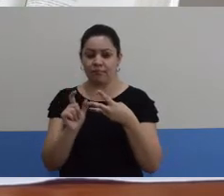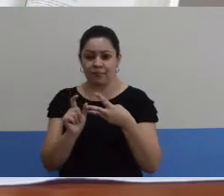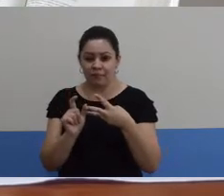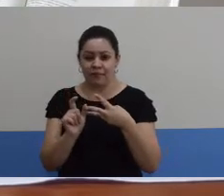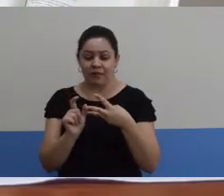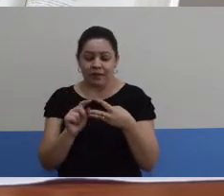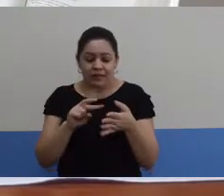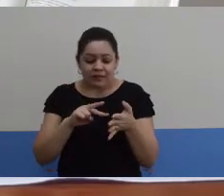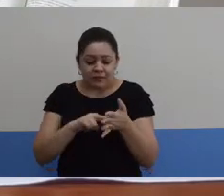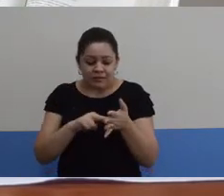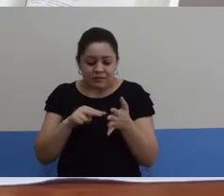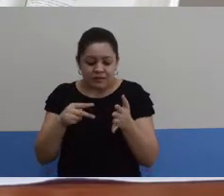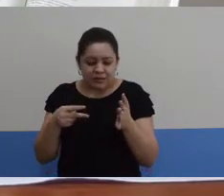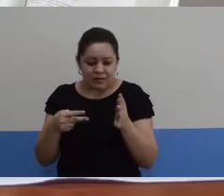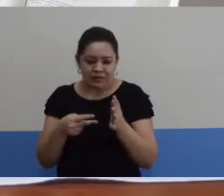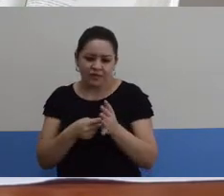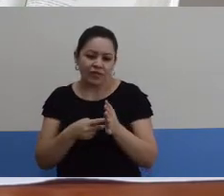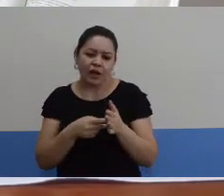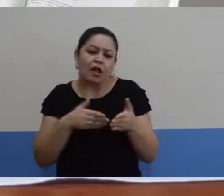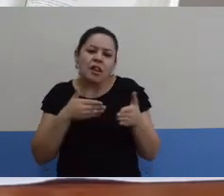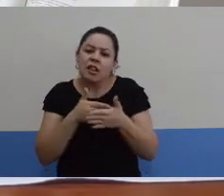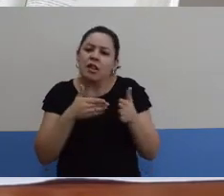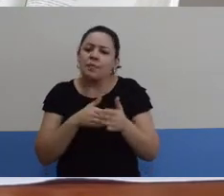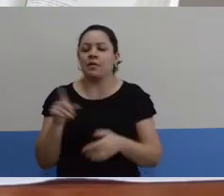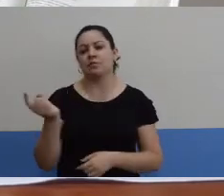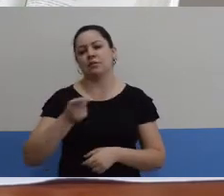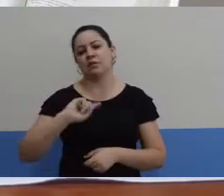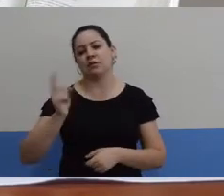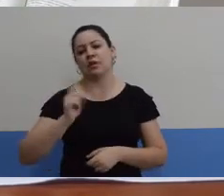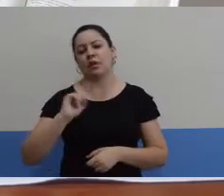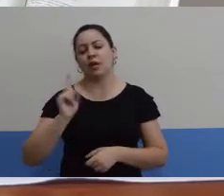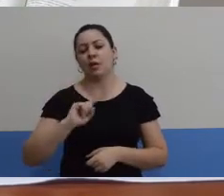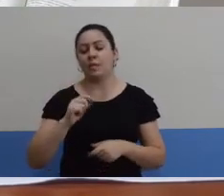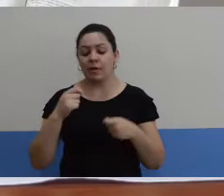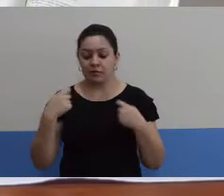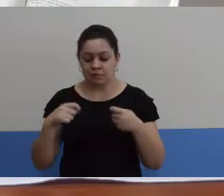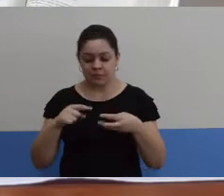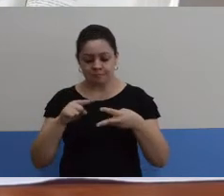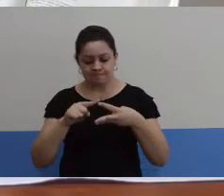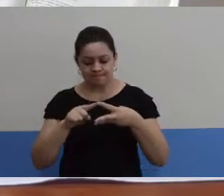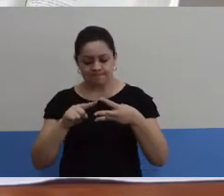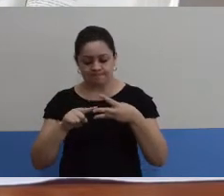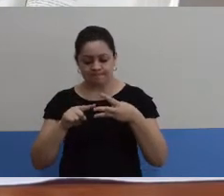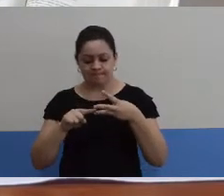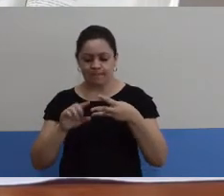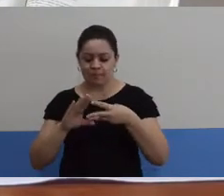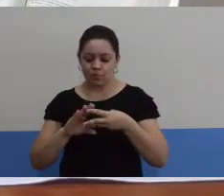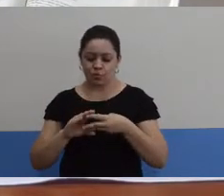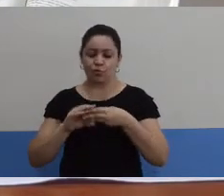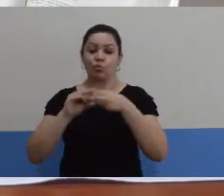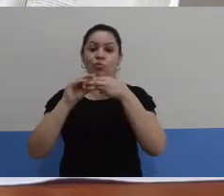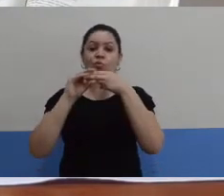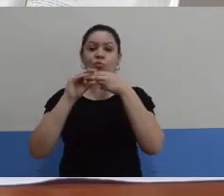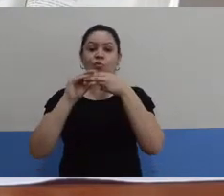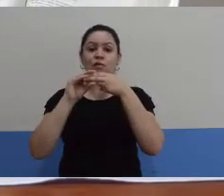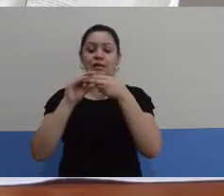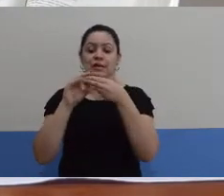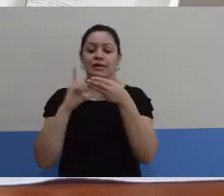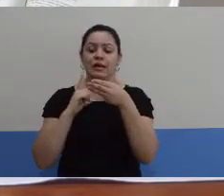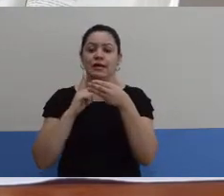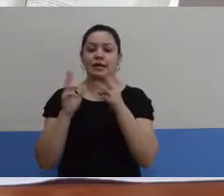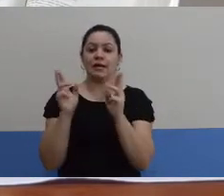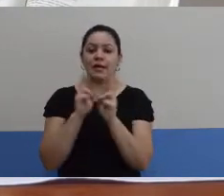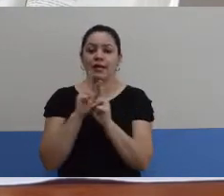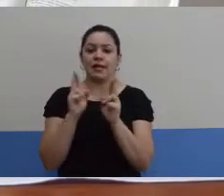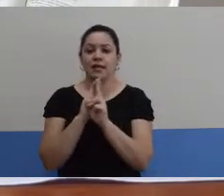estanque, mas nós precisamos ver de forma que elas estão juntas e se interagem. Ao mesmo